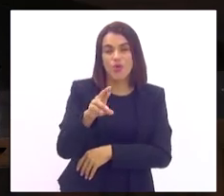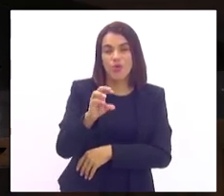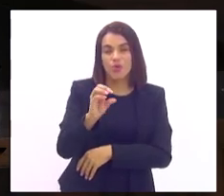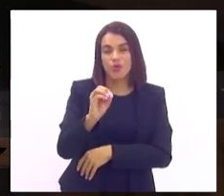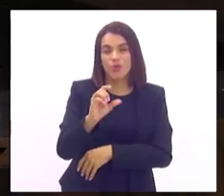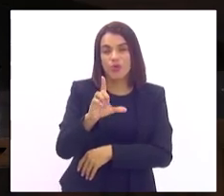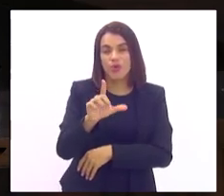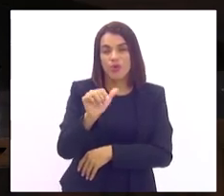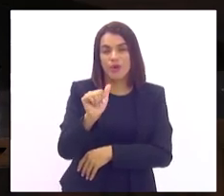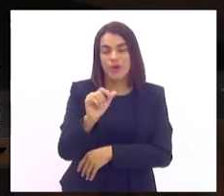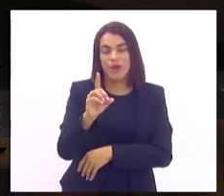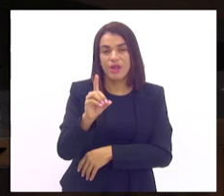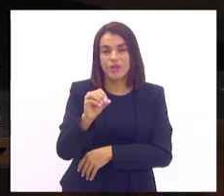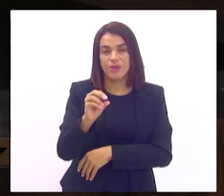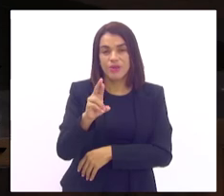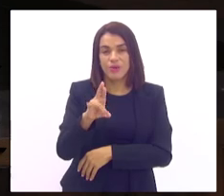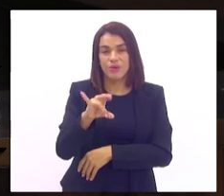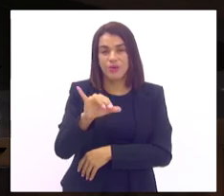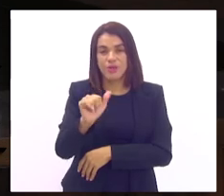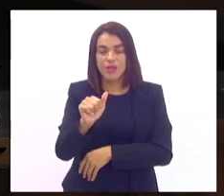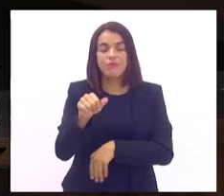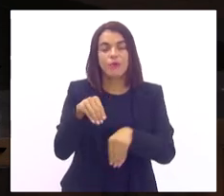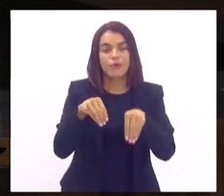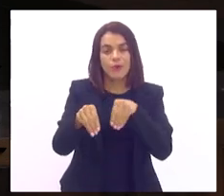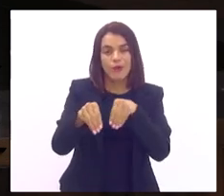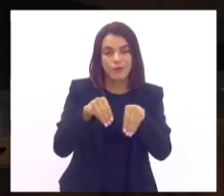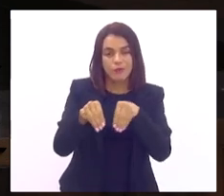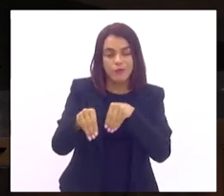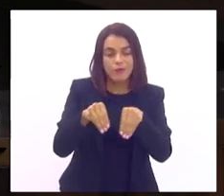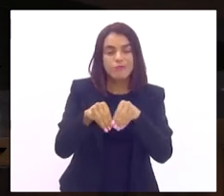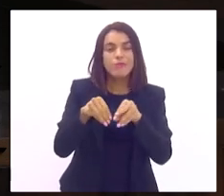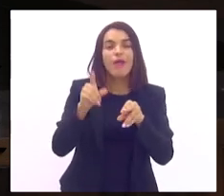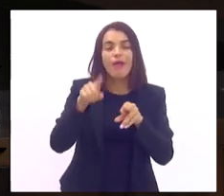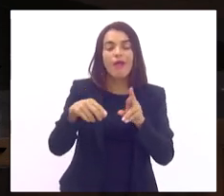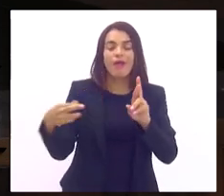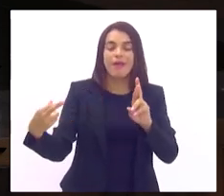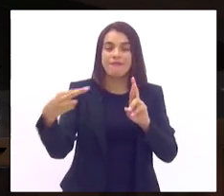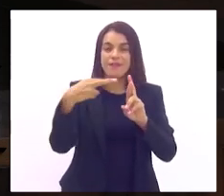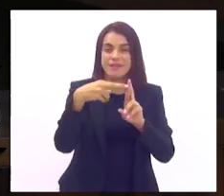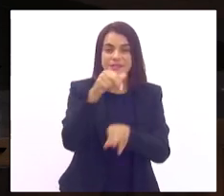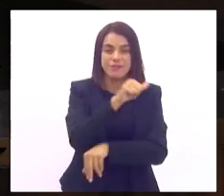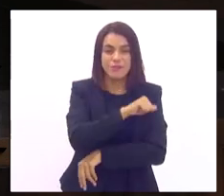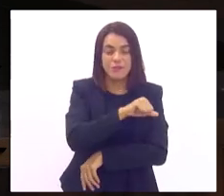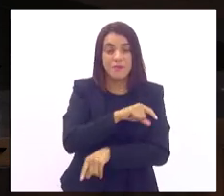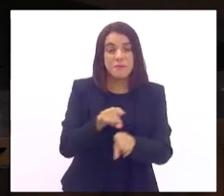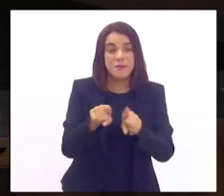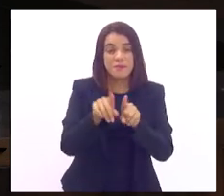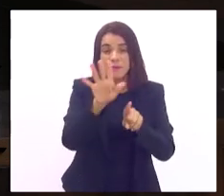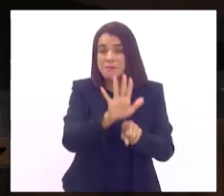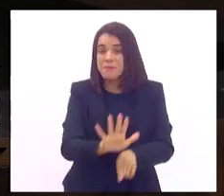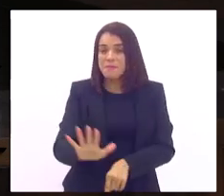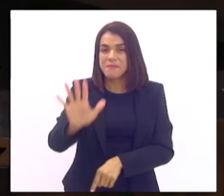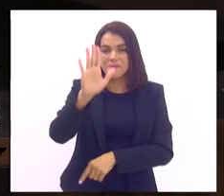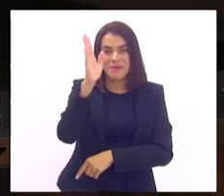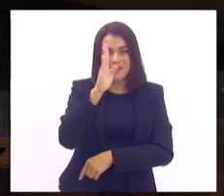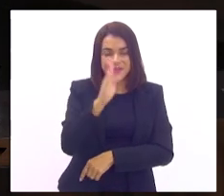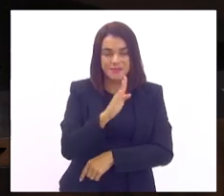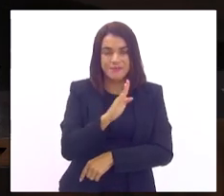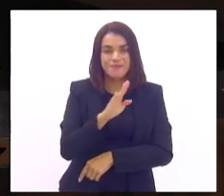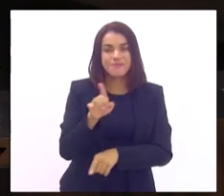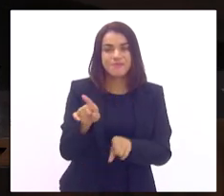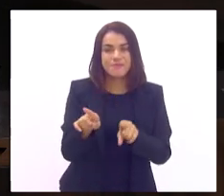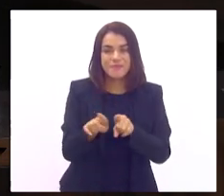muitos anos é uma referência, não só aqui no Rio de Janeiro, mas como em todo o Brasil. Recebemos, de